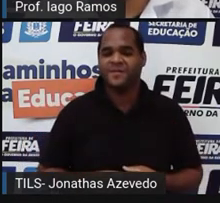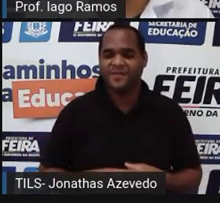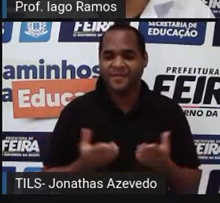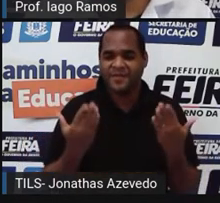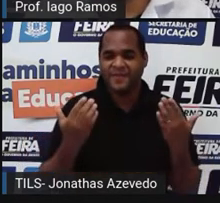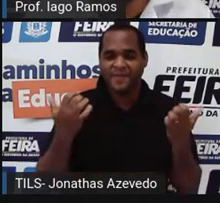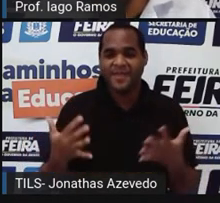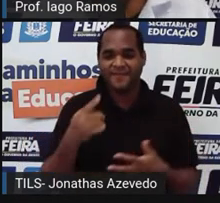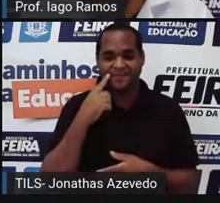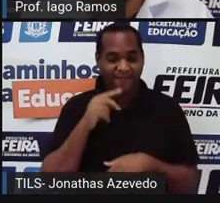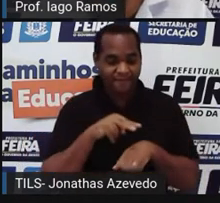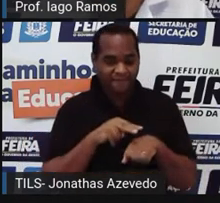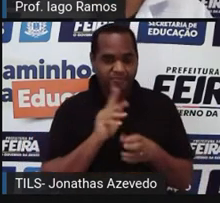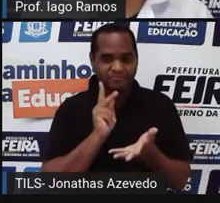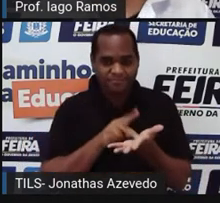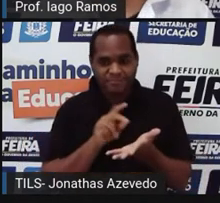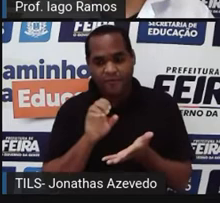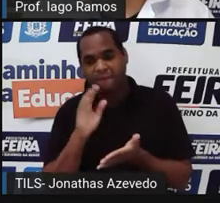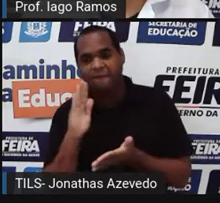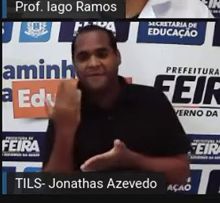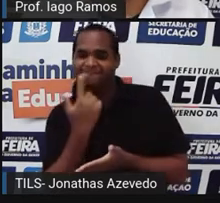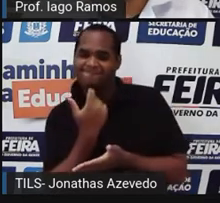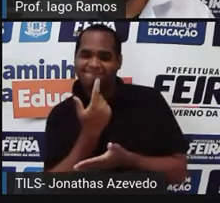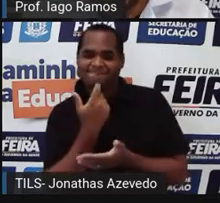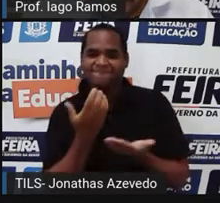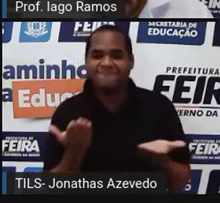Vamos lá, botãozinho verde ou botãozinho vermelho?